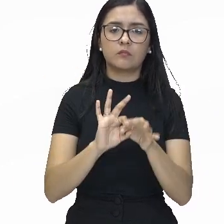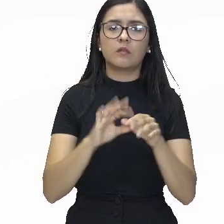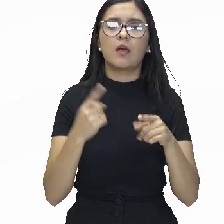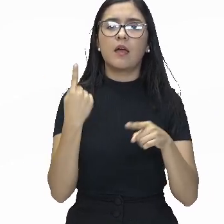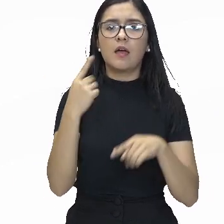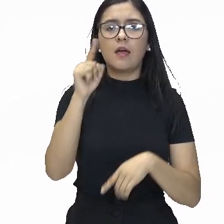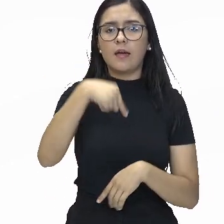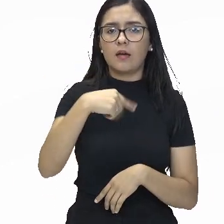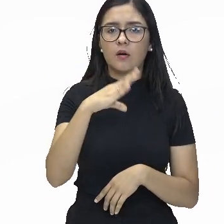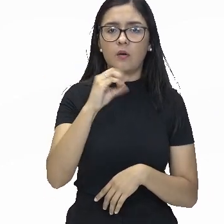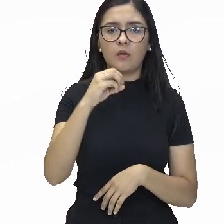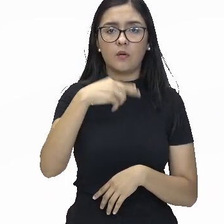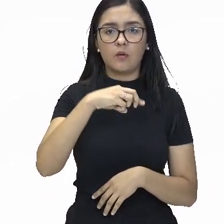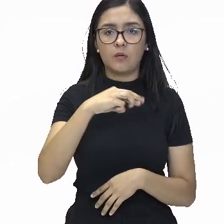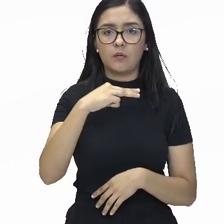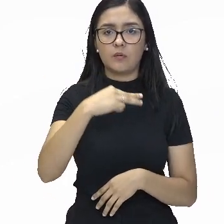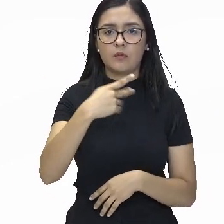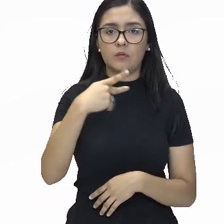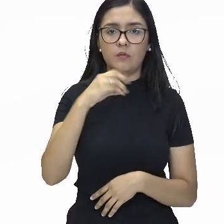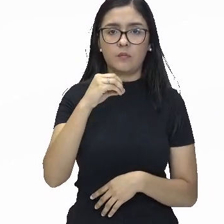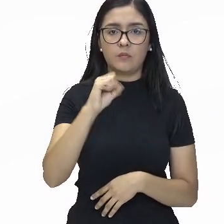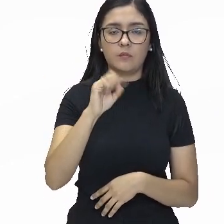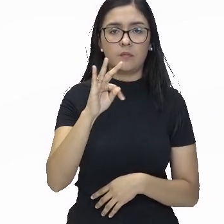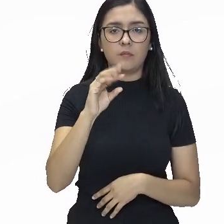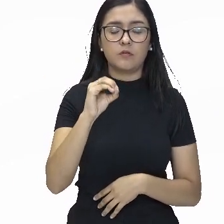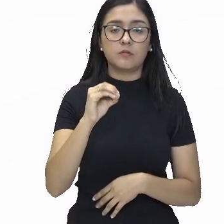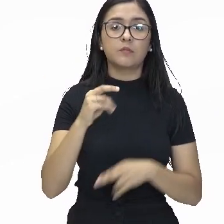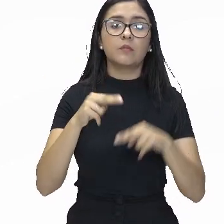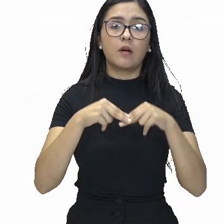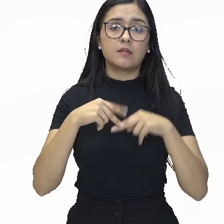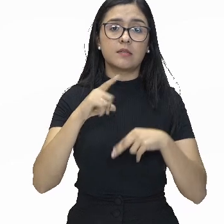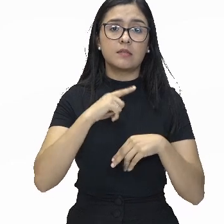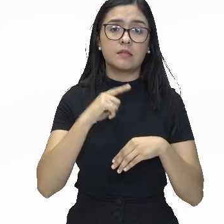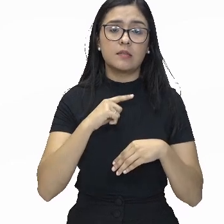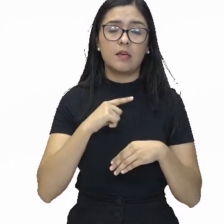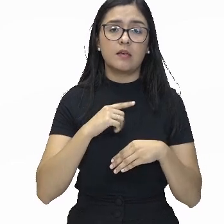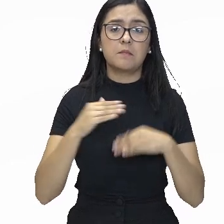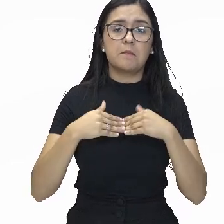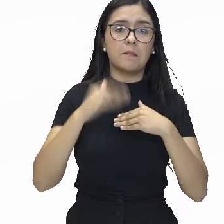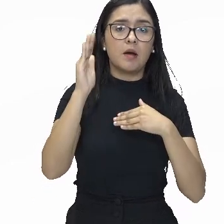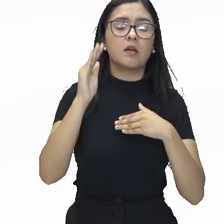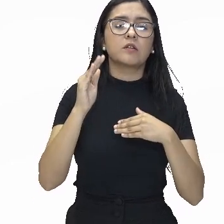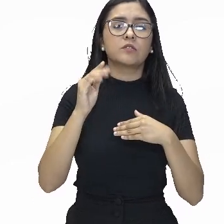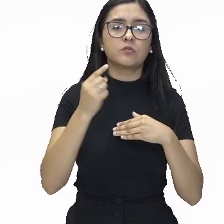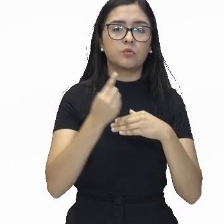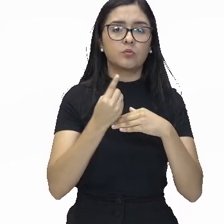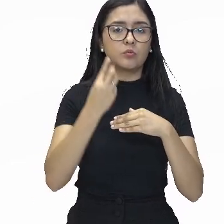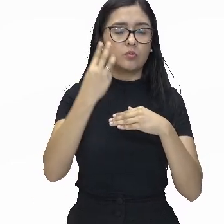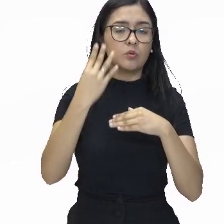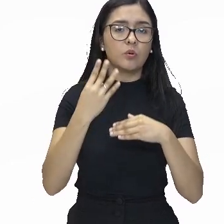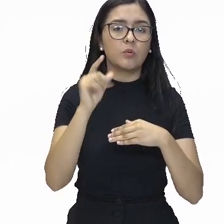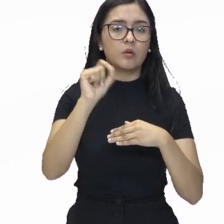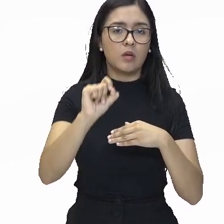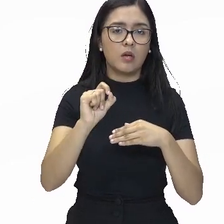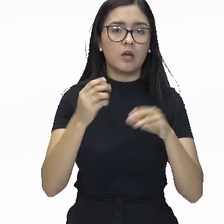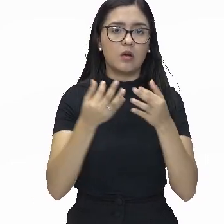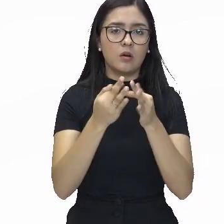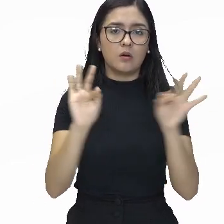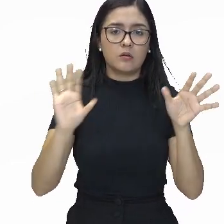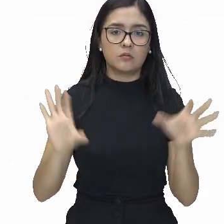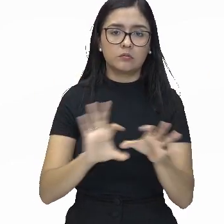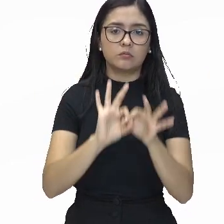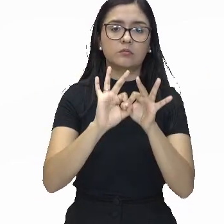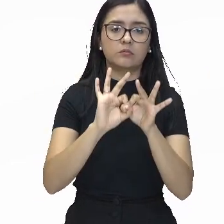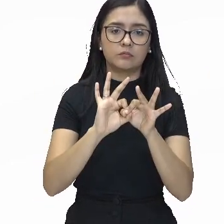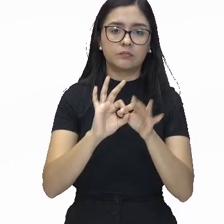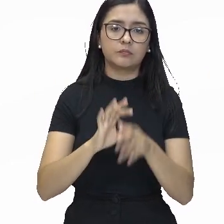quê? Porque nós temos mais de uma oração. Se tem uma oração principal e uma subordinada, eu tenho